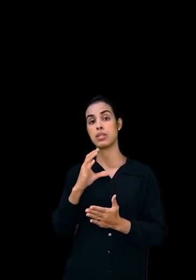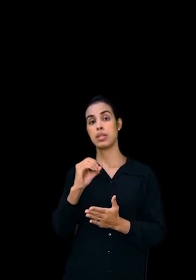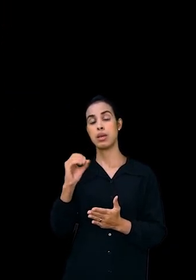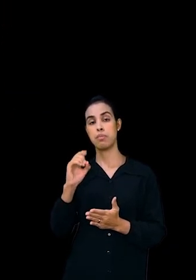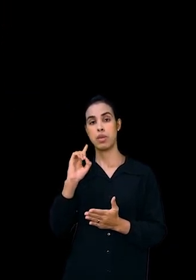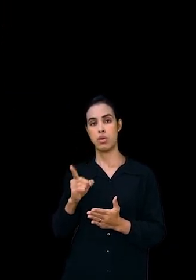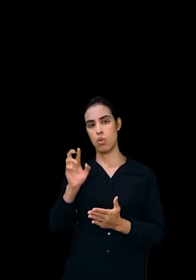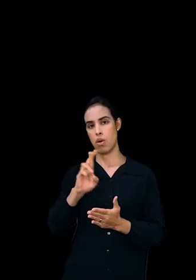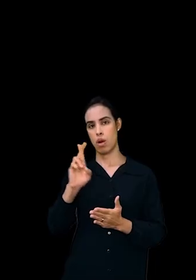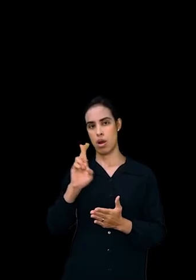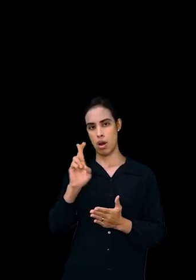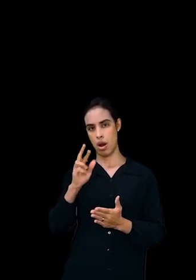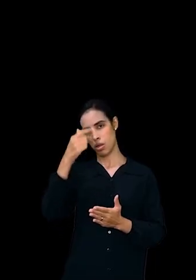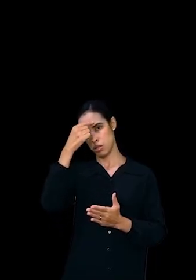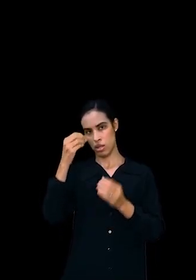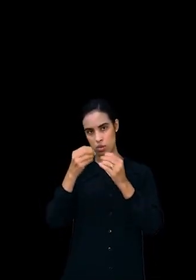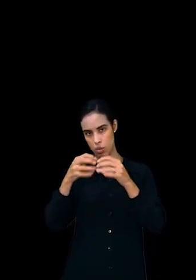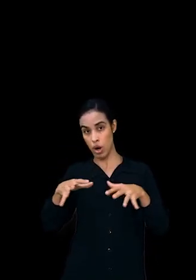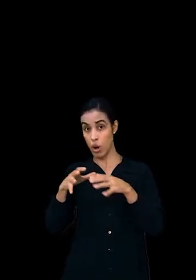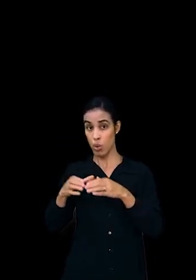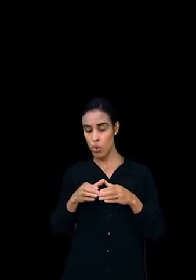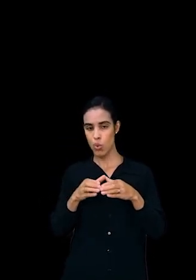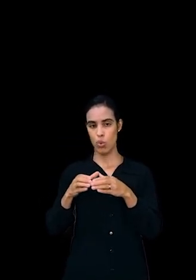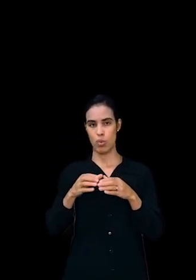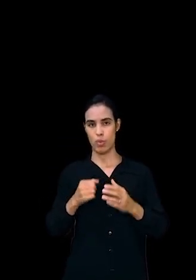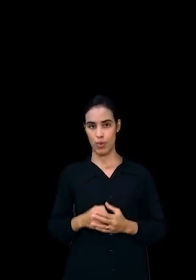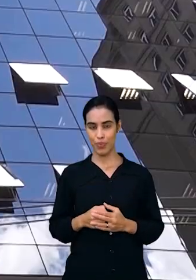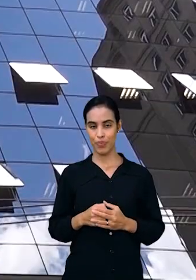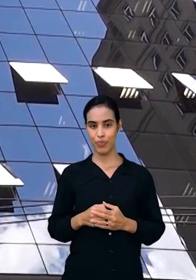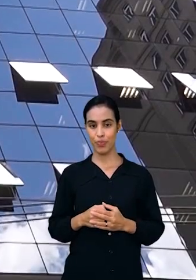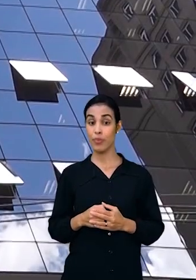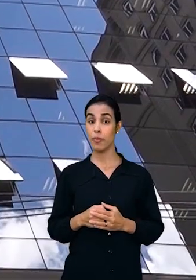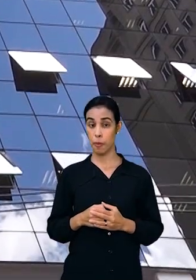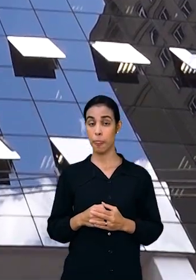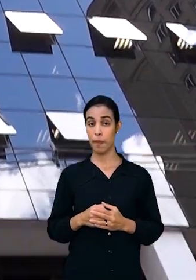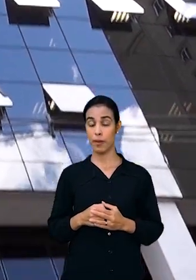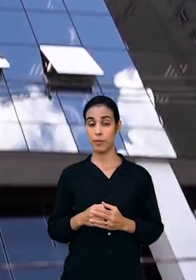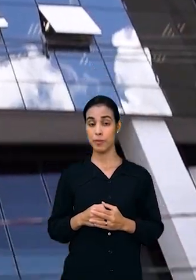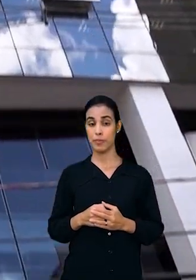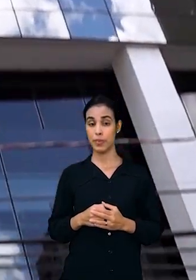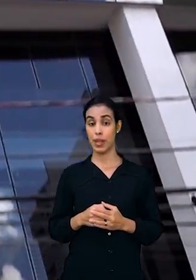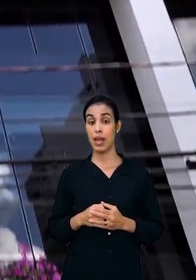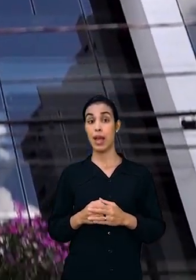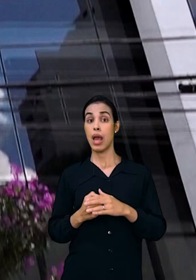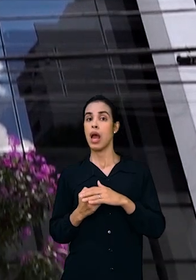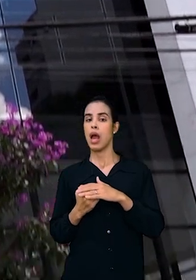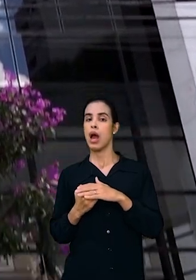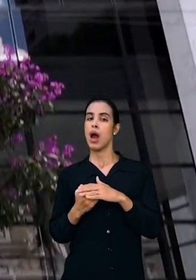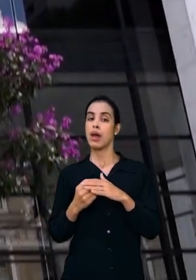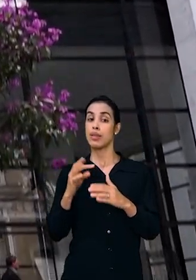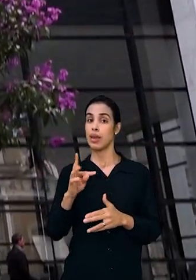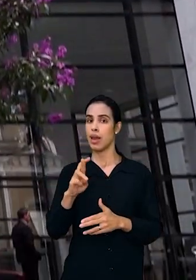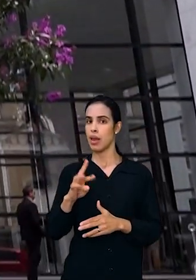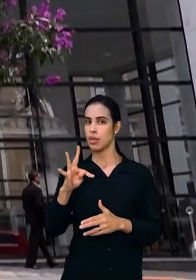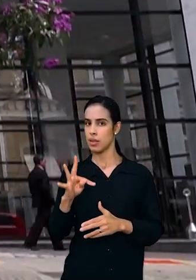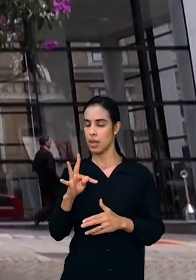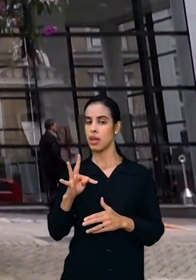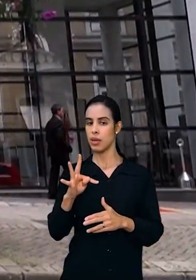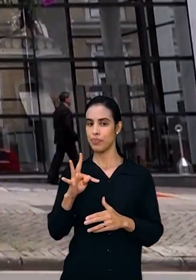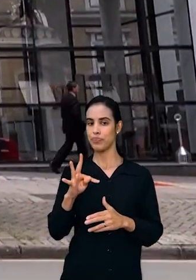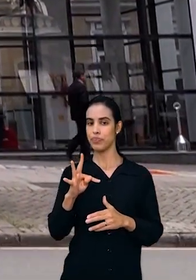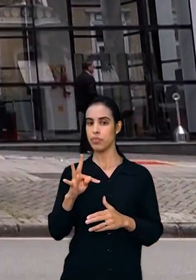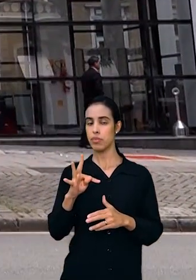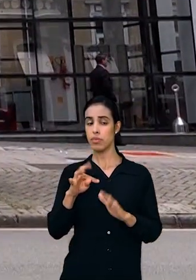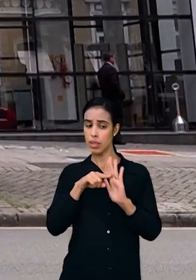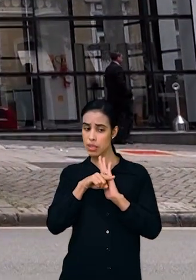mil cada por dano moral coletivo. A responsabilização dessas duas últimas empresas foi afastada